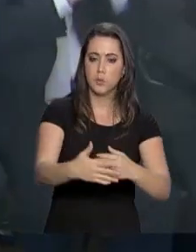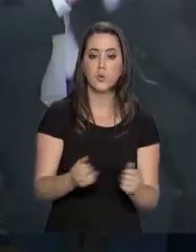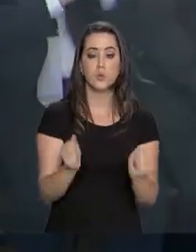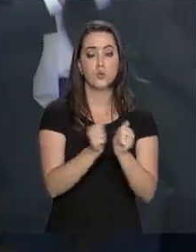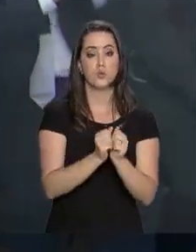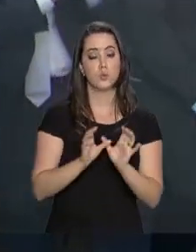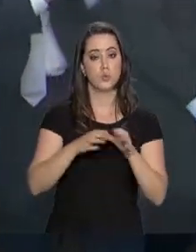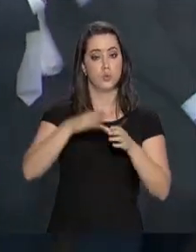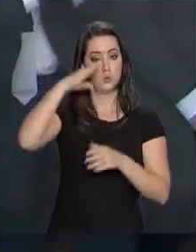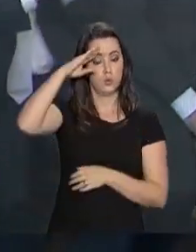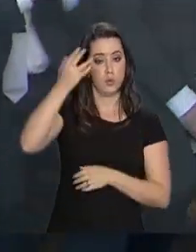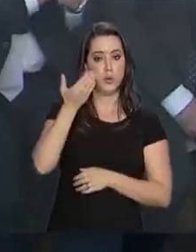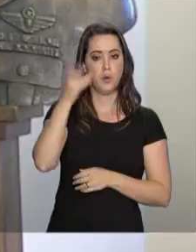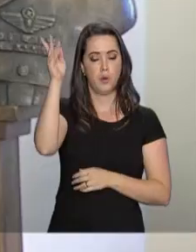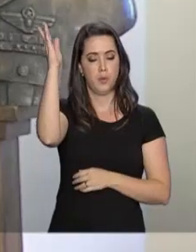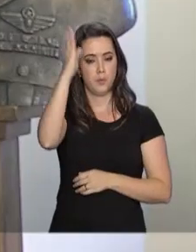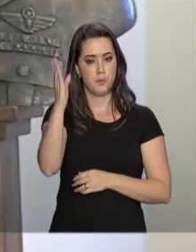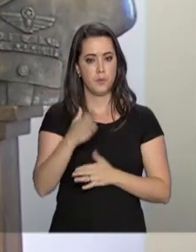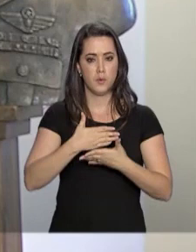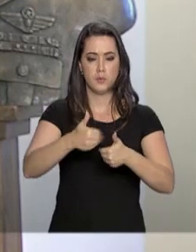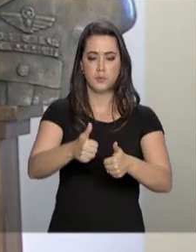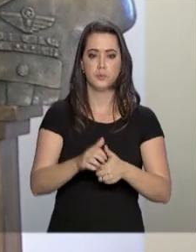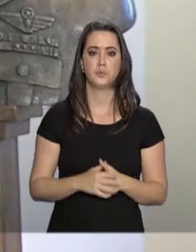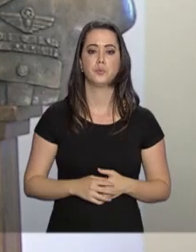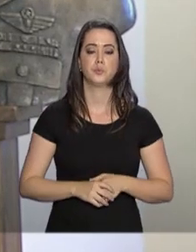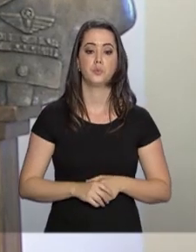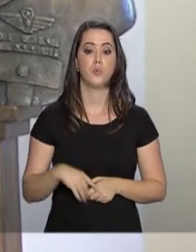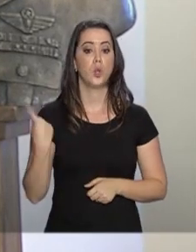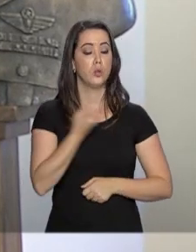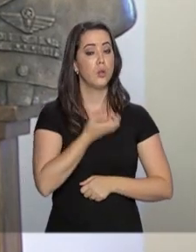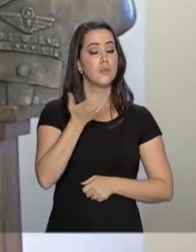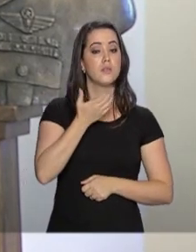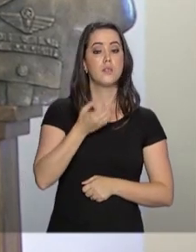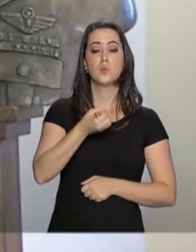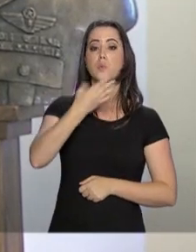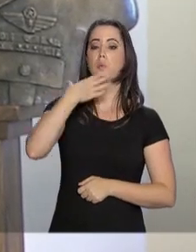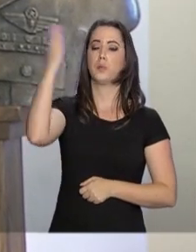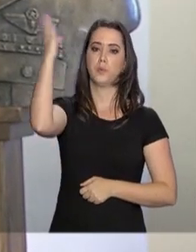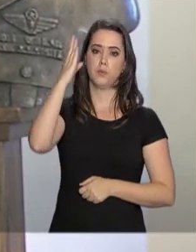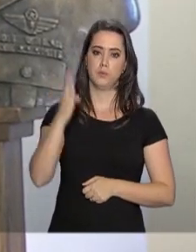tornar o Brasil um país melhor. Nós queremos o bem para o Brasil.